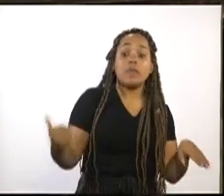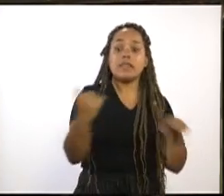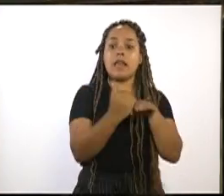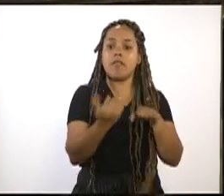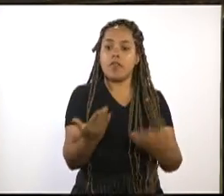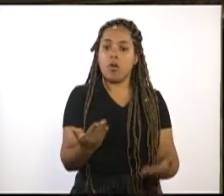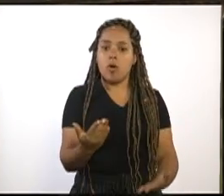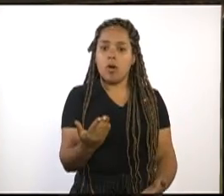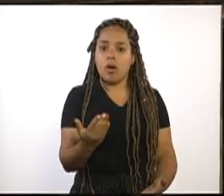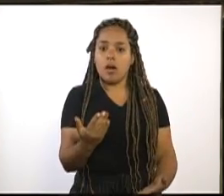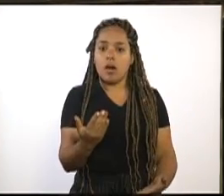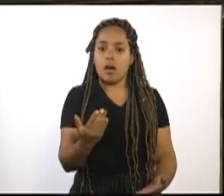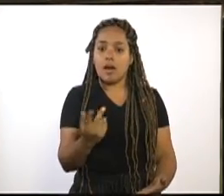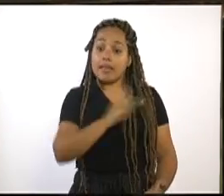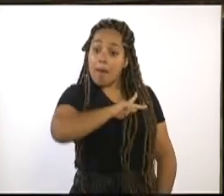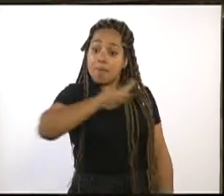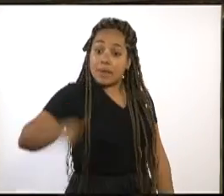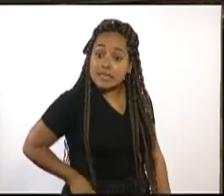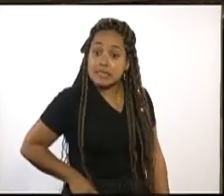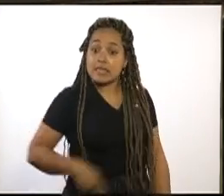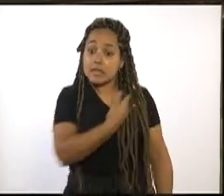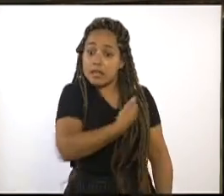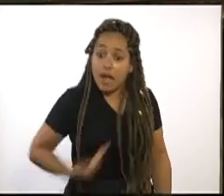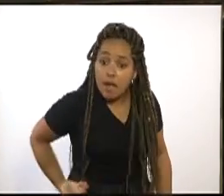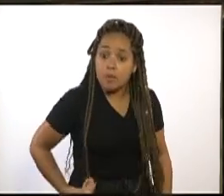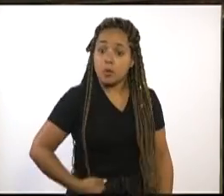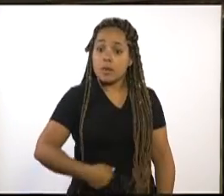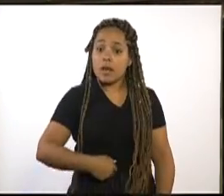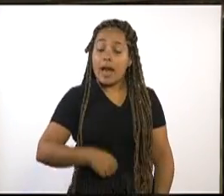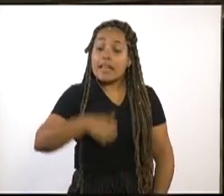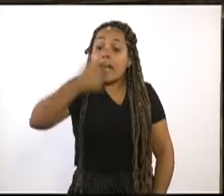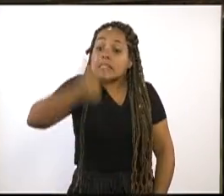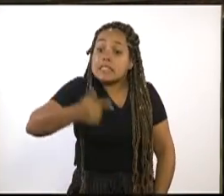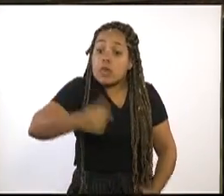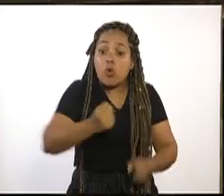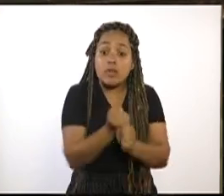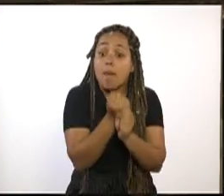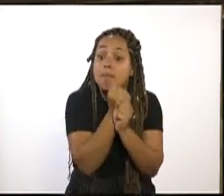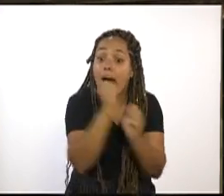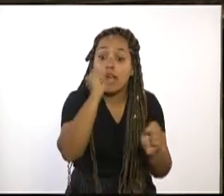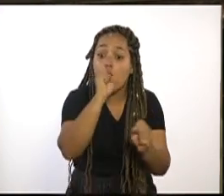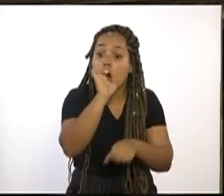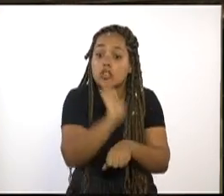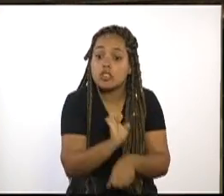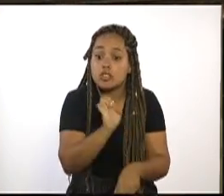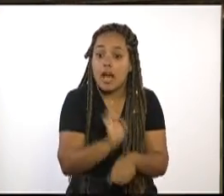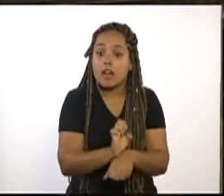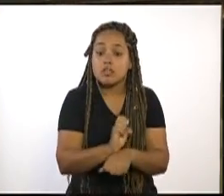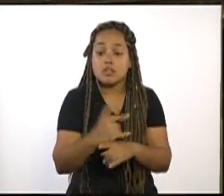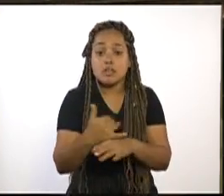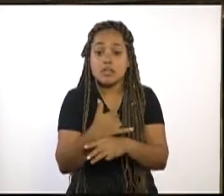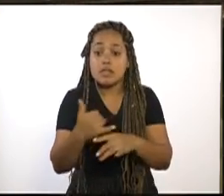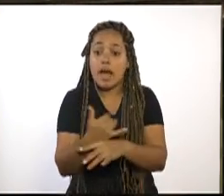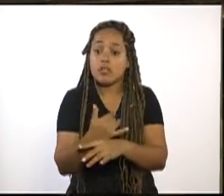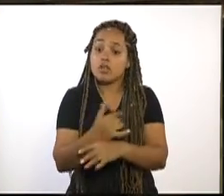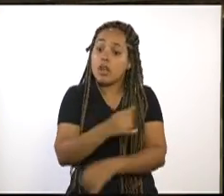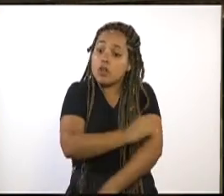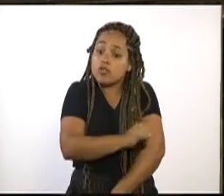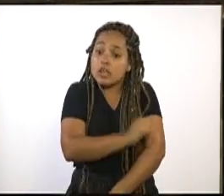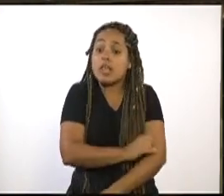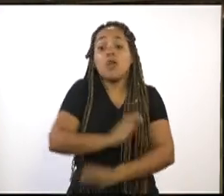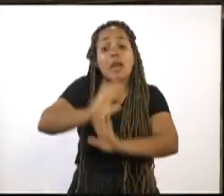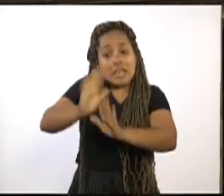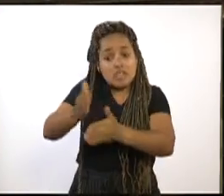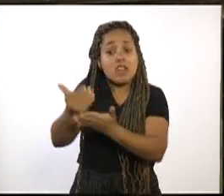prefeitura da 2ª maior cidade do estado brasileiro, que é a cidade do Rio de Janeiro, que foi capital federal. Veja só. O